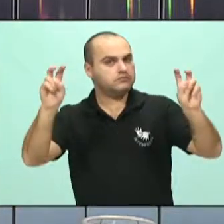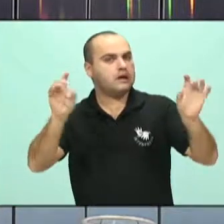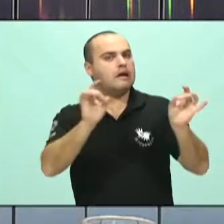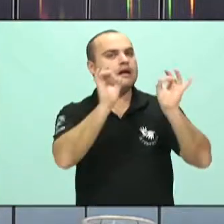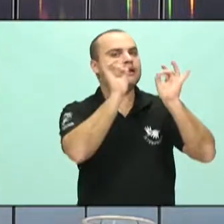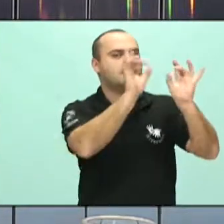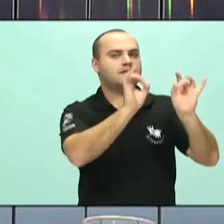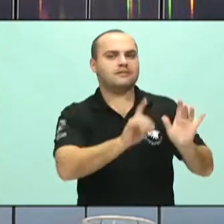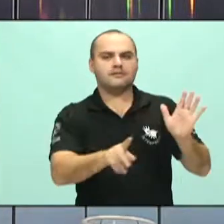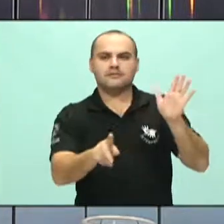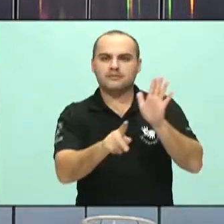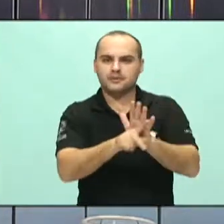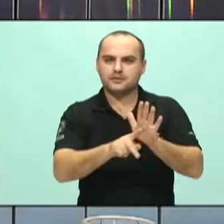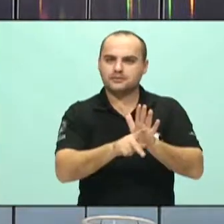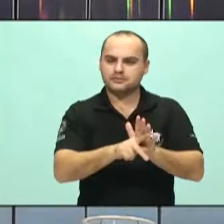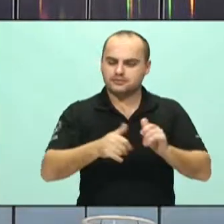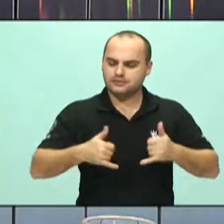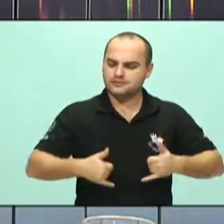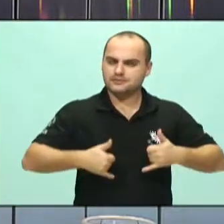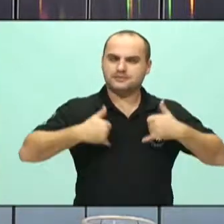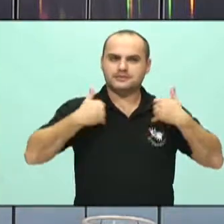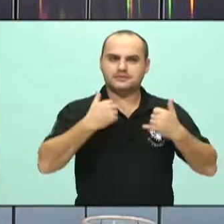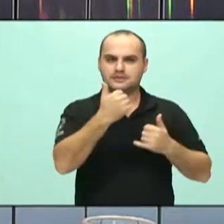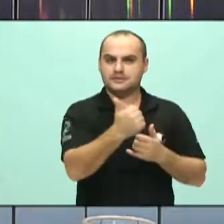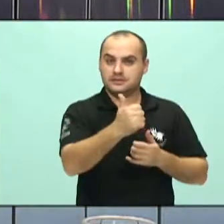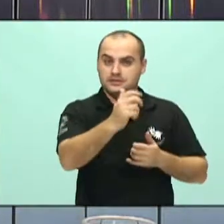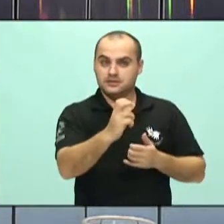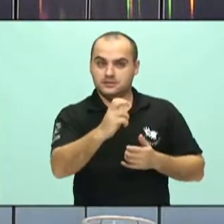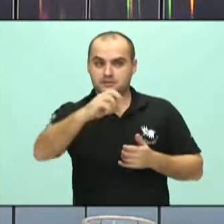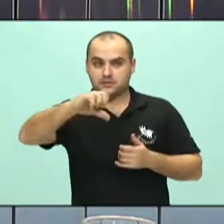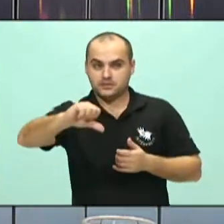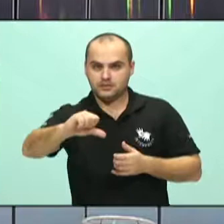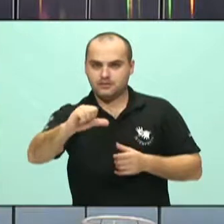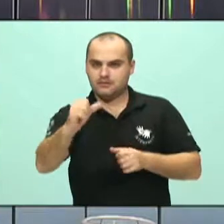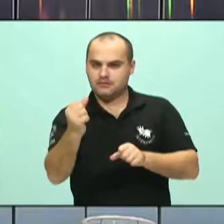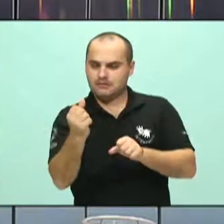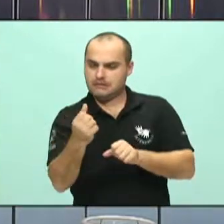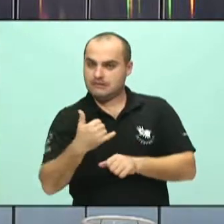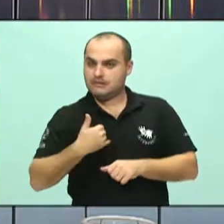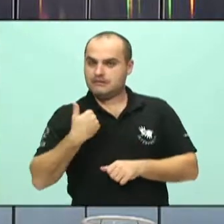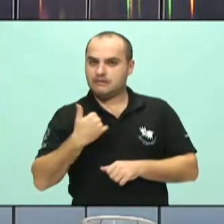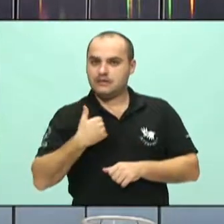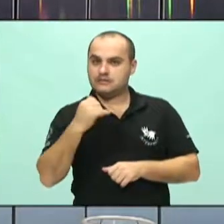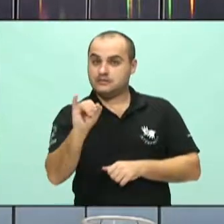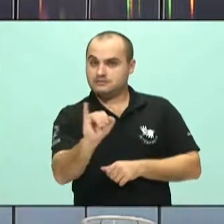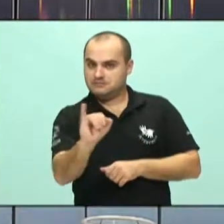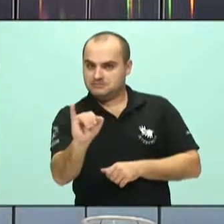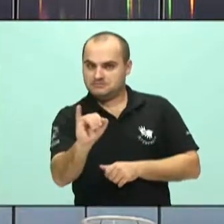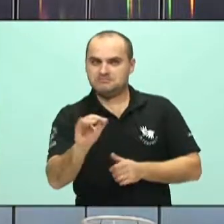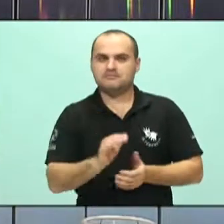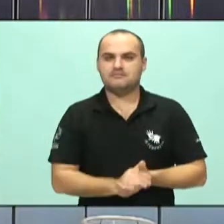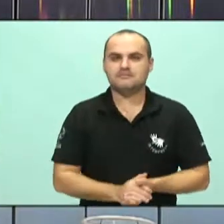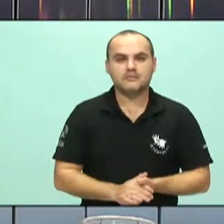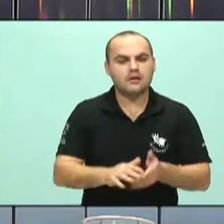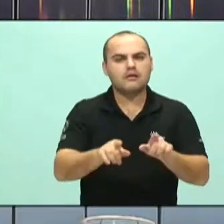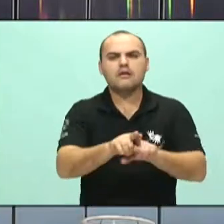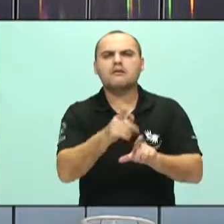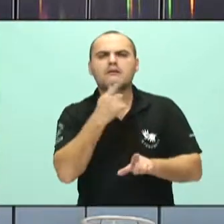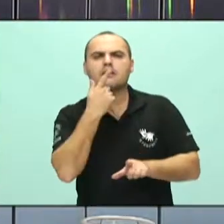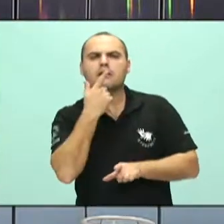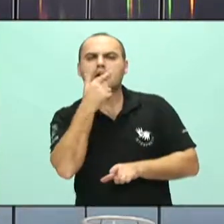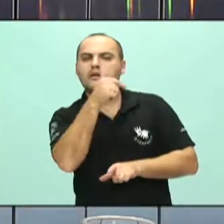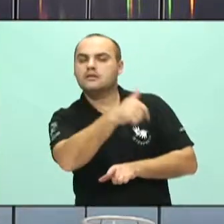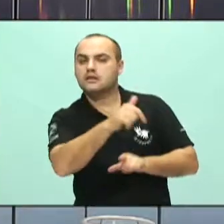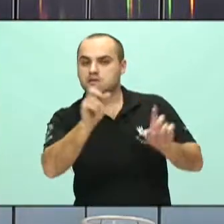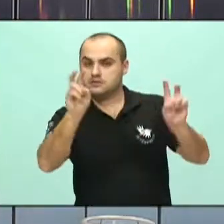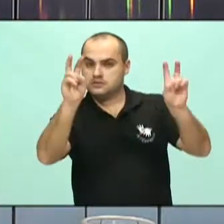aos 159 anos de emancipação político-administrativa de Itajaí, para falar a respeito